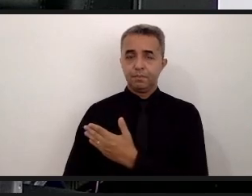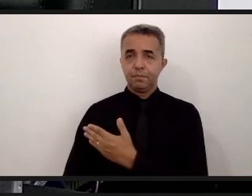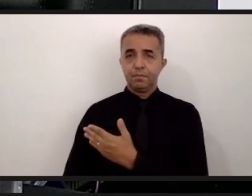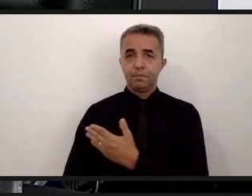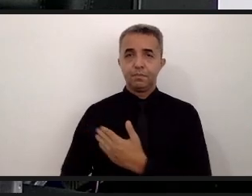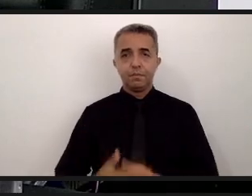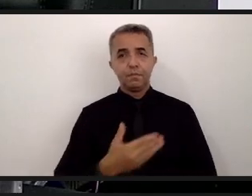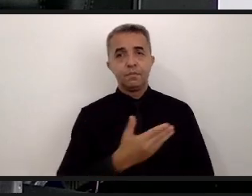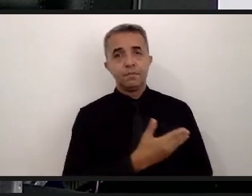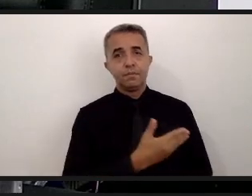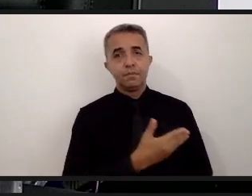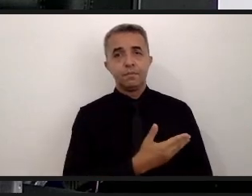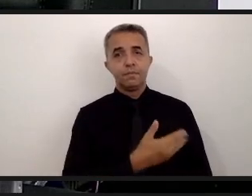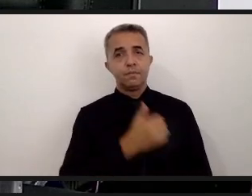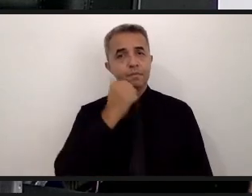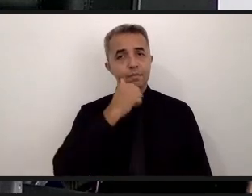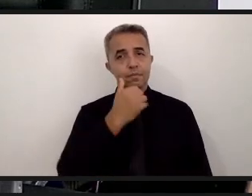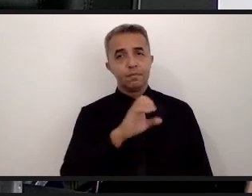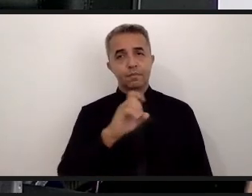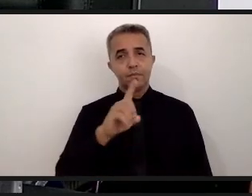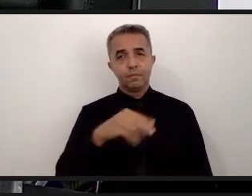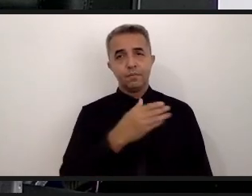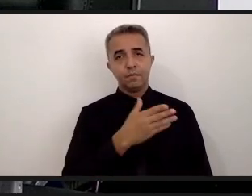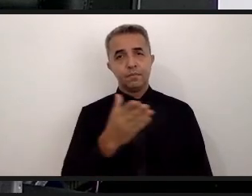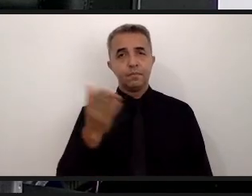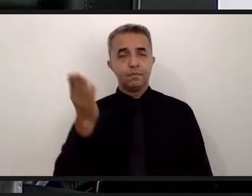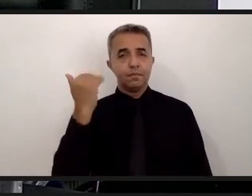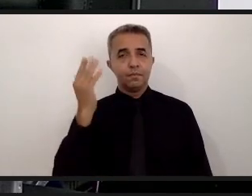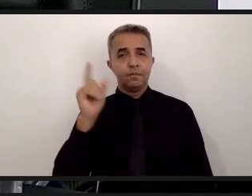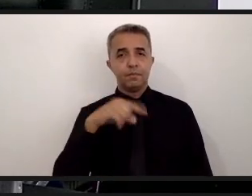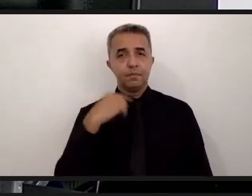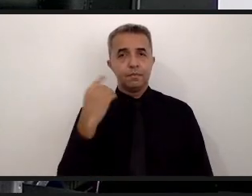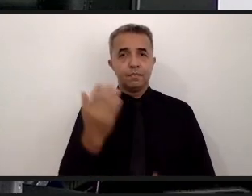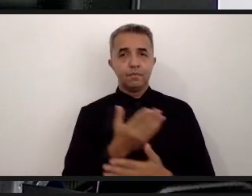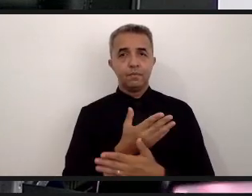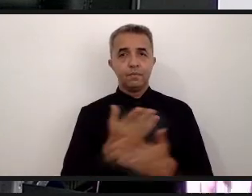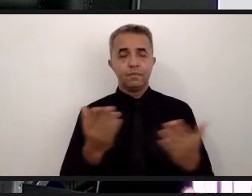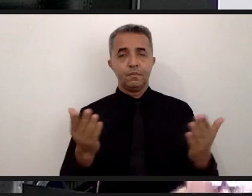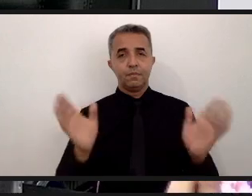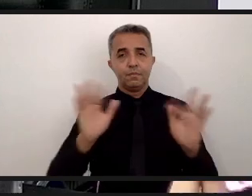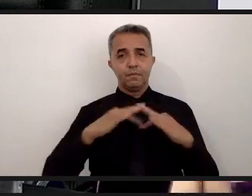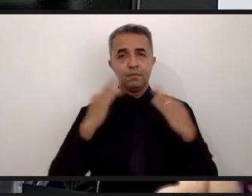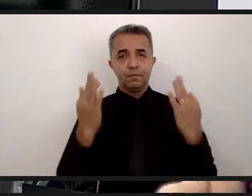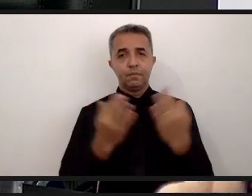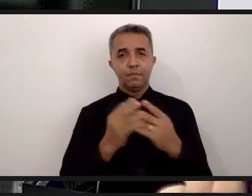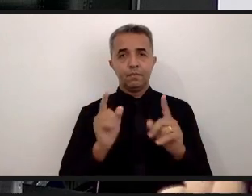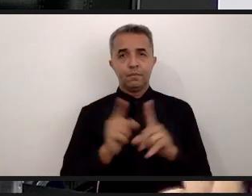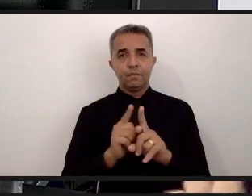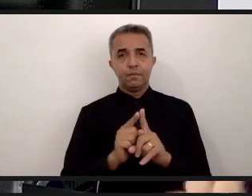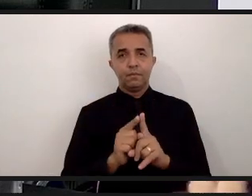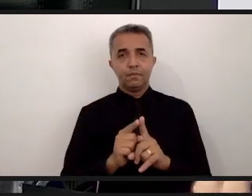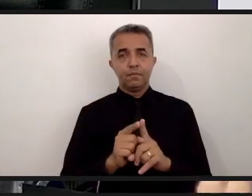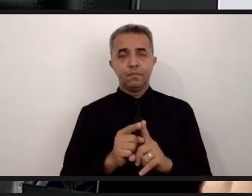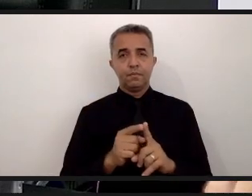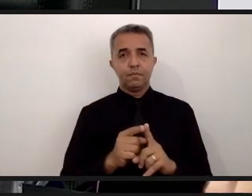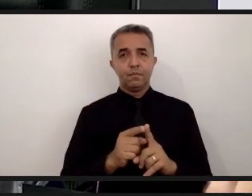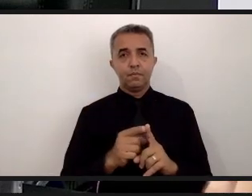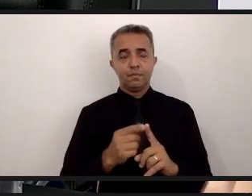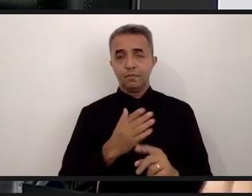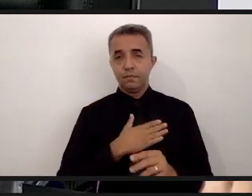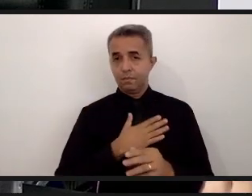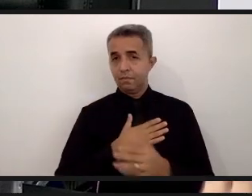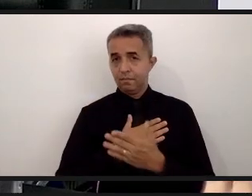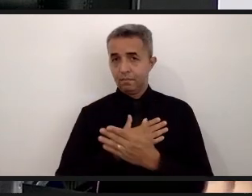atrás, quando nós decidimos como família também, porque quando eu coloco meu nome, eu coloco o nome da minha